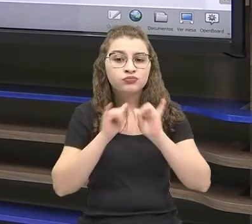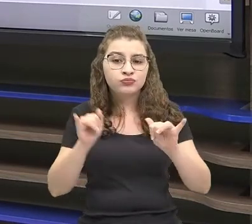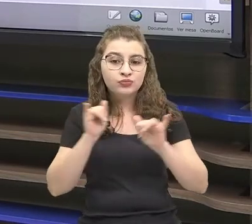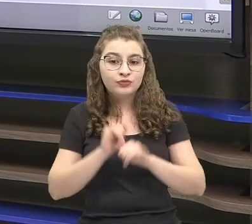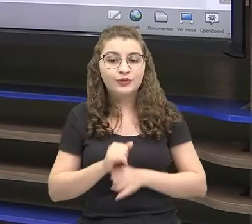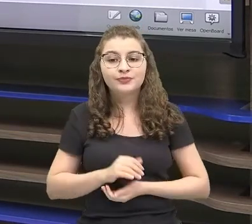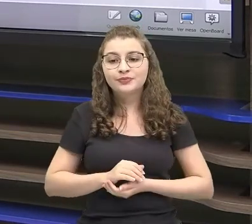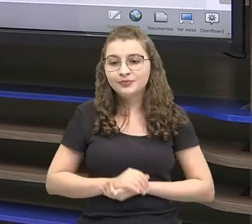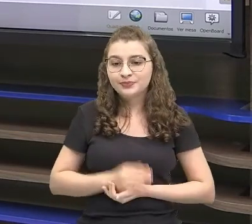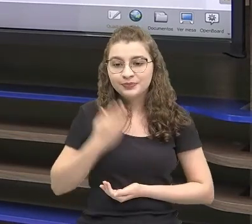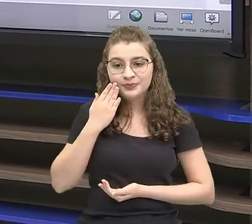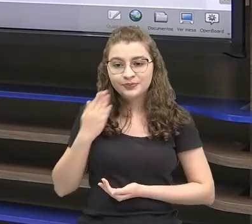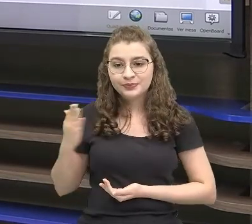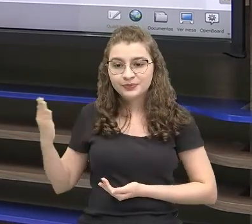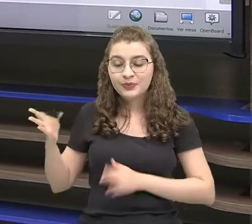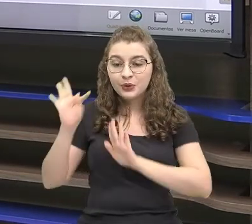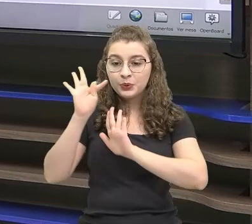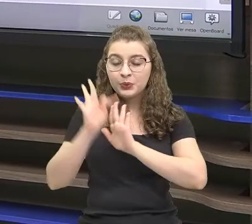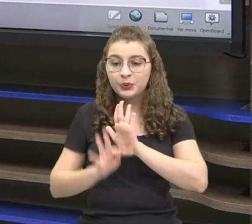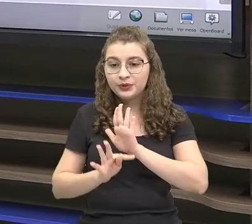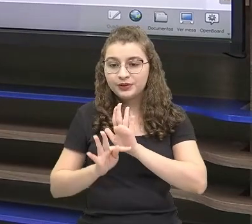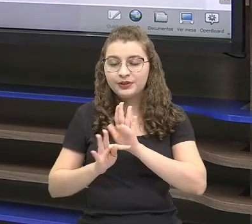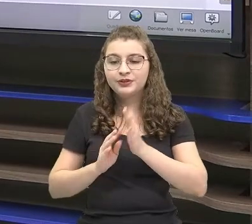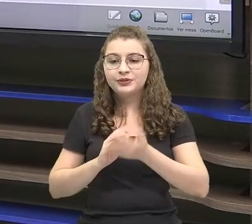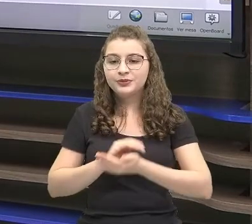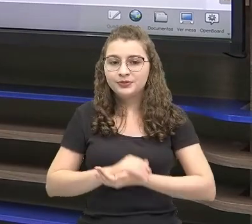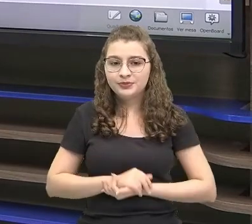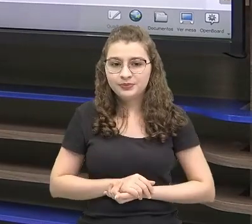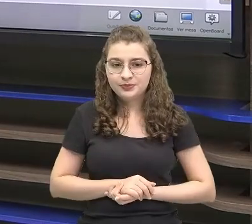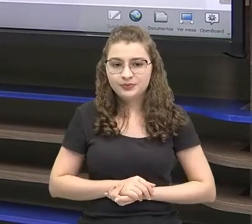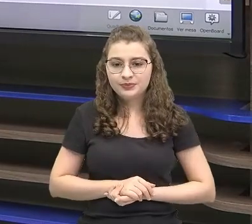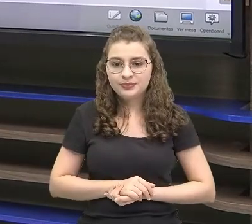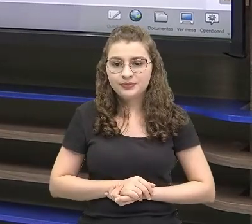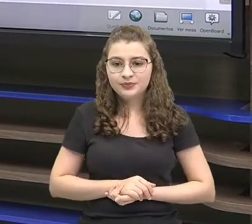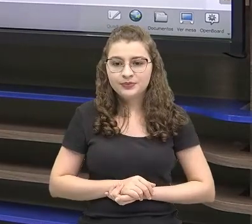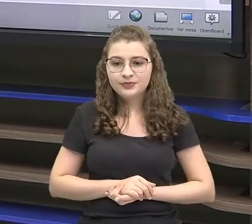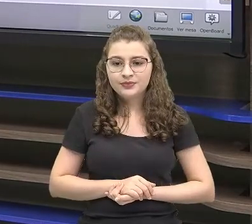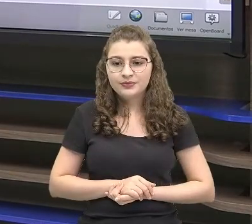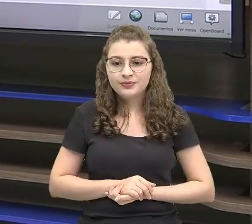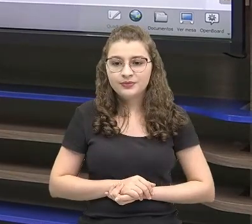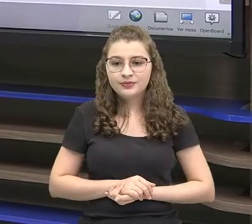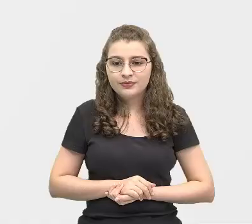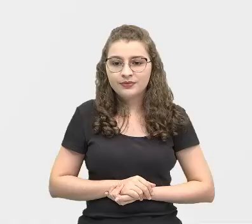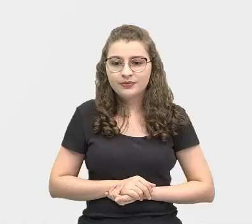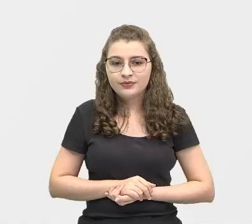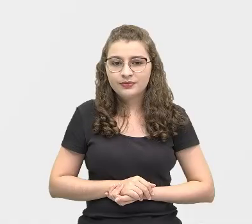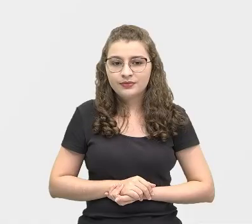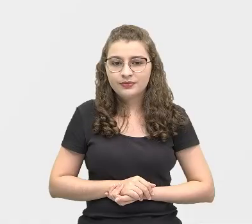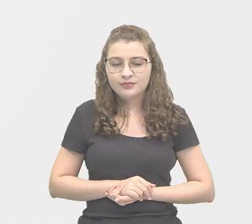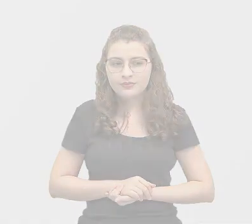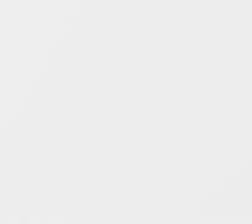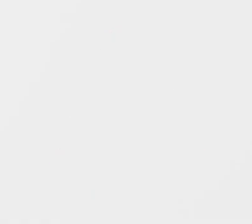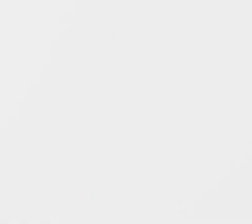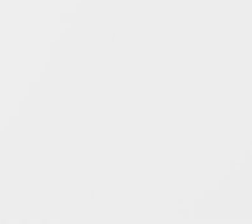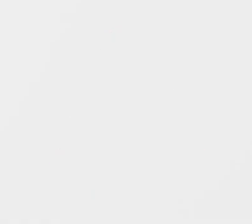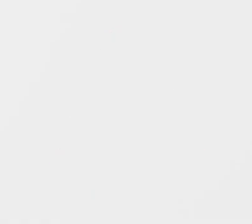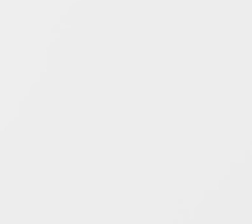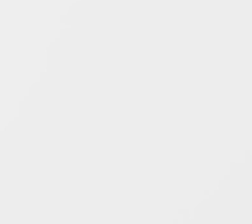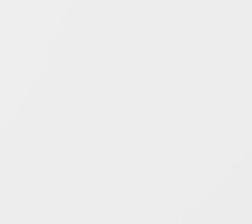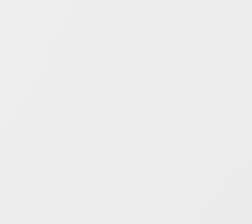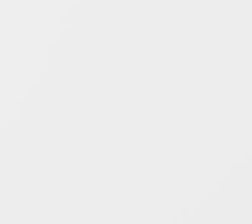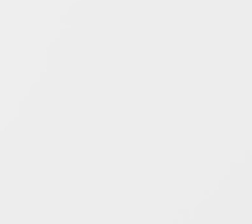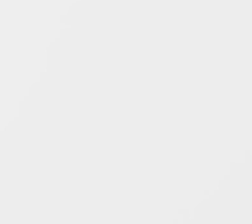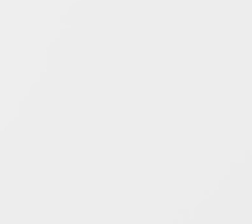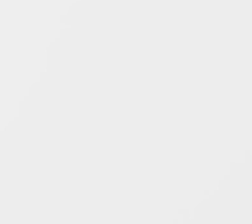personagem. Olha só, observe aí um trecho do texto dele. Olha só. O que mais a impressionou no passeio